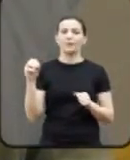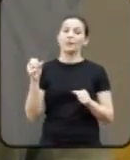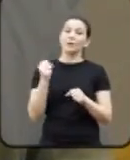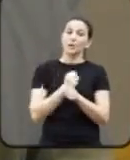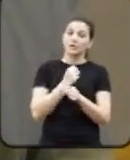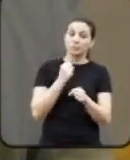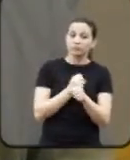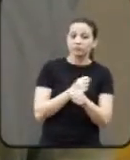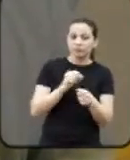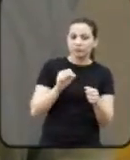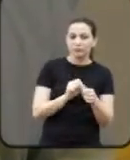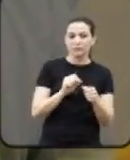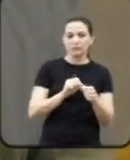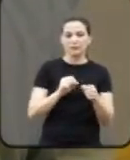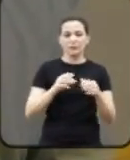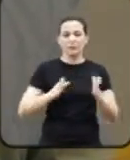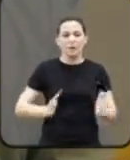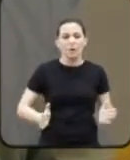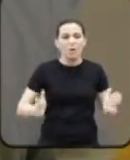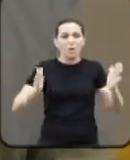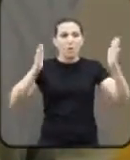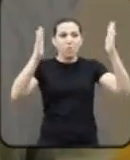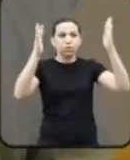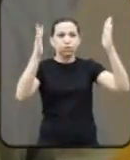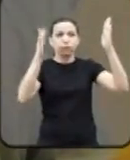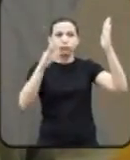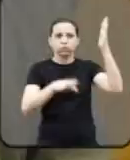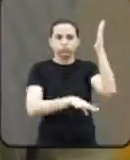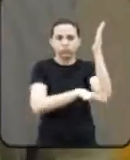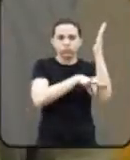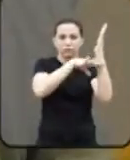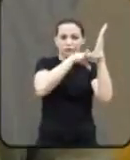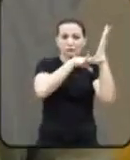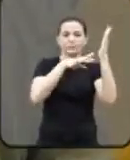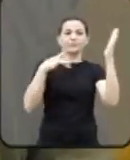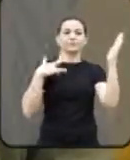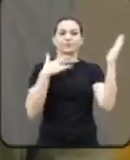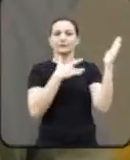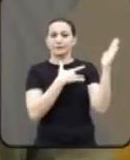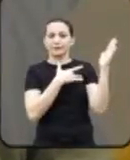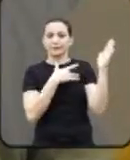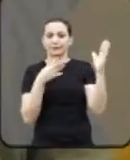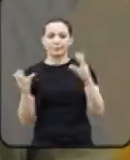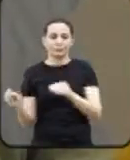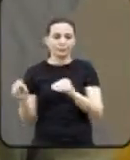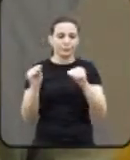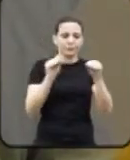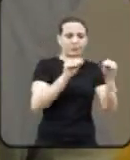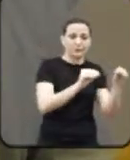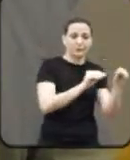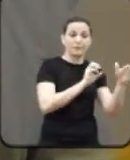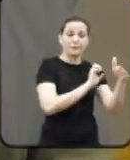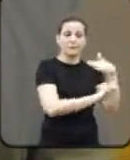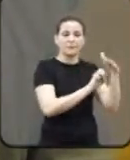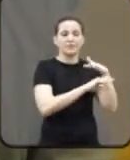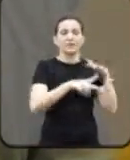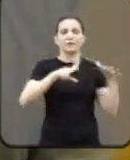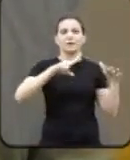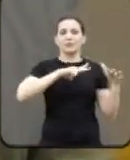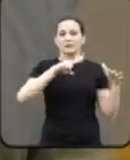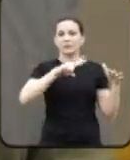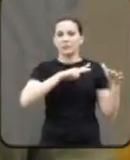asilo São Francisco, para construir um prédio de saúde lá, um local. Como foi